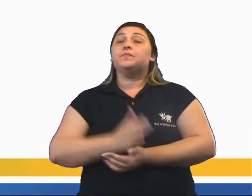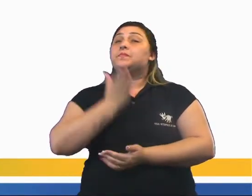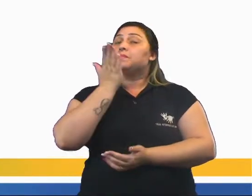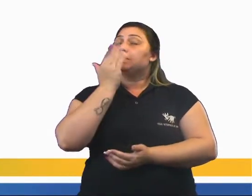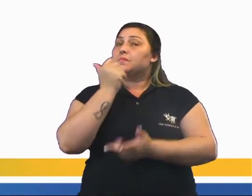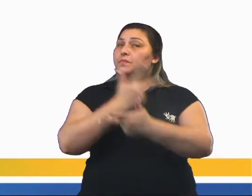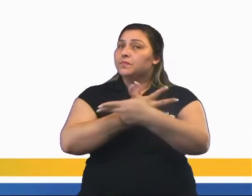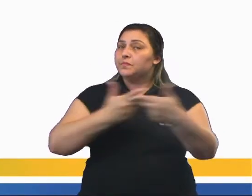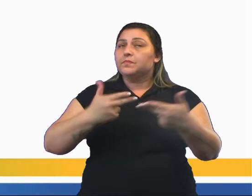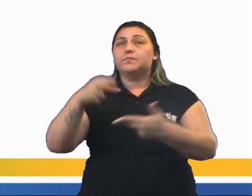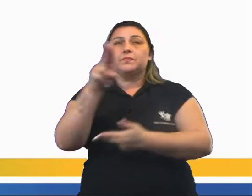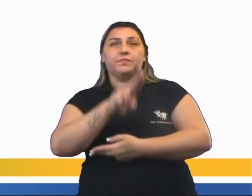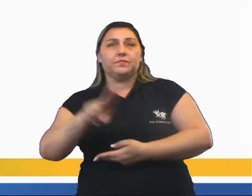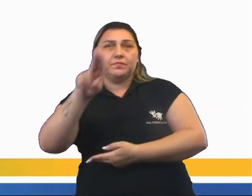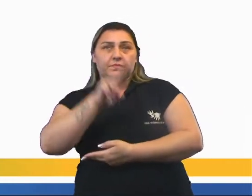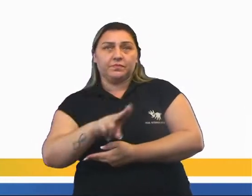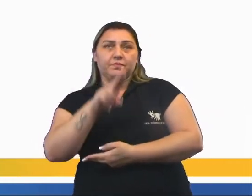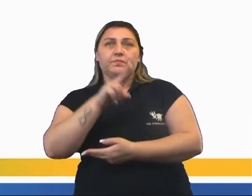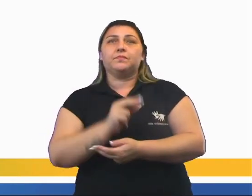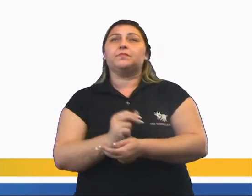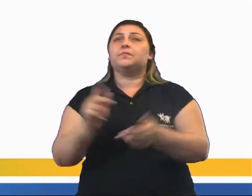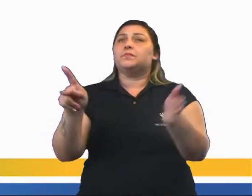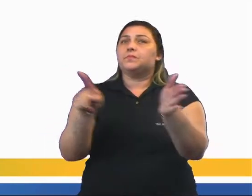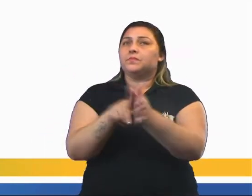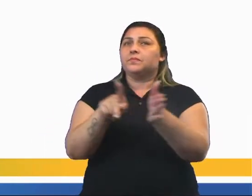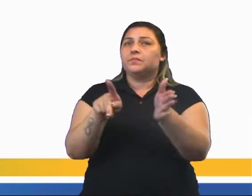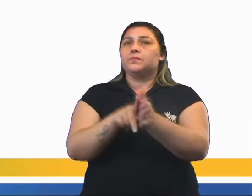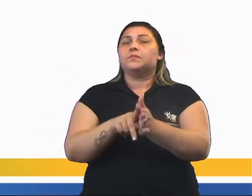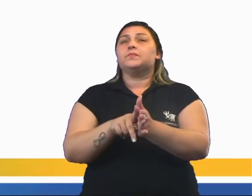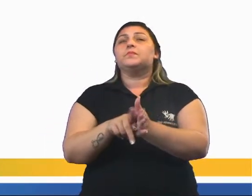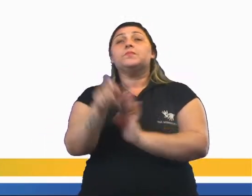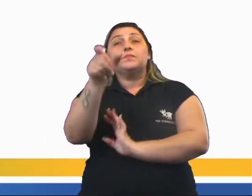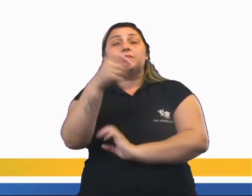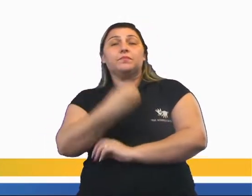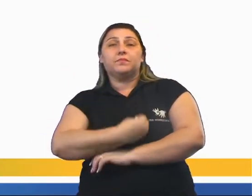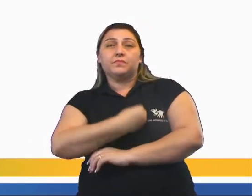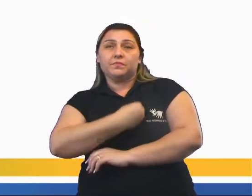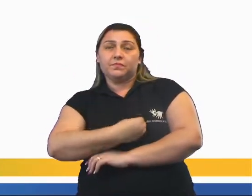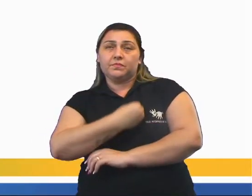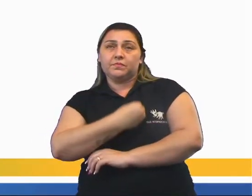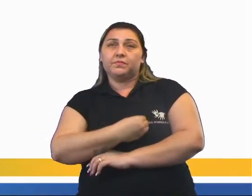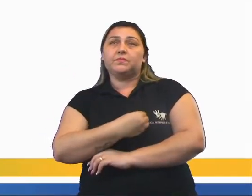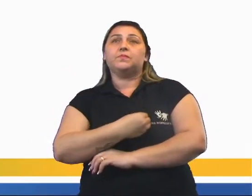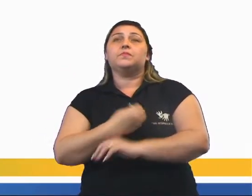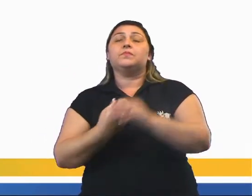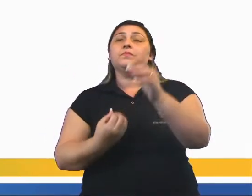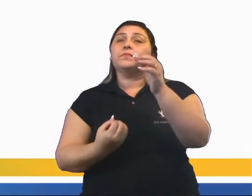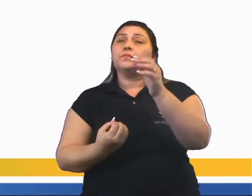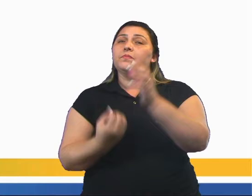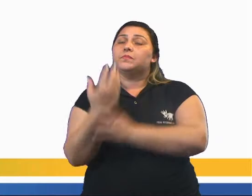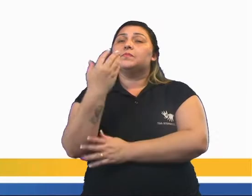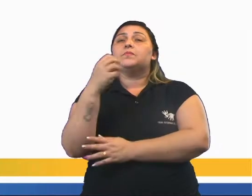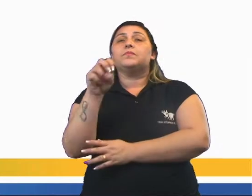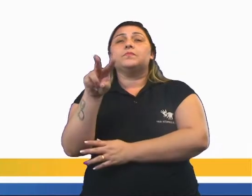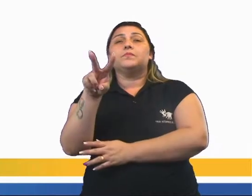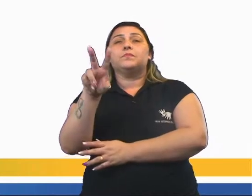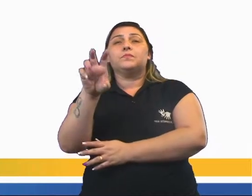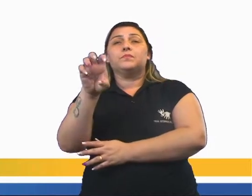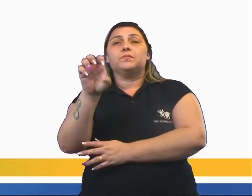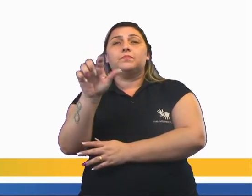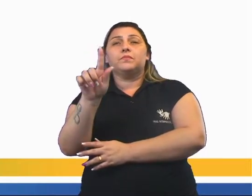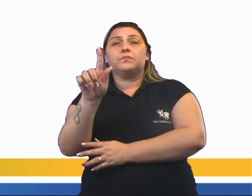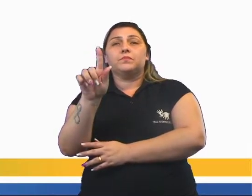Os alimentos que usamos e que são provenientes de um ser vivo são os de origem vegetal e